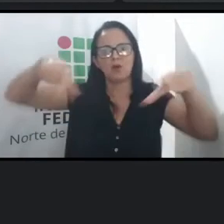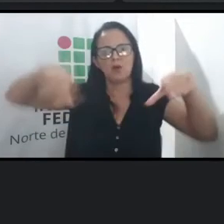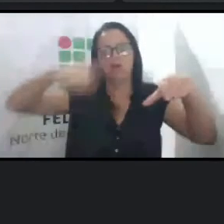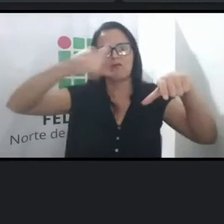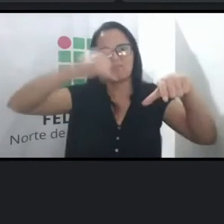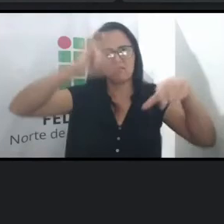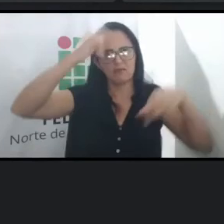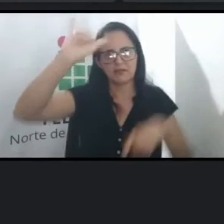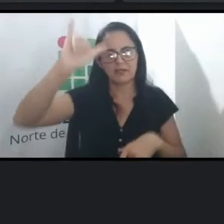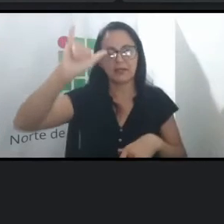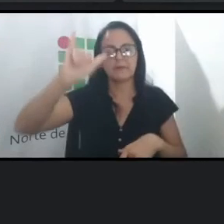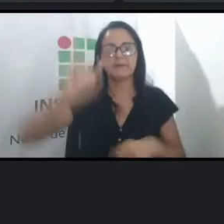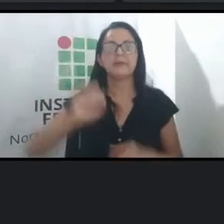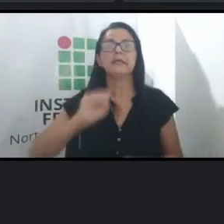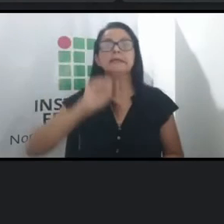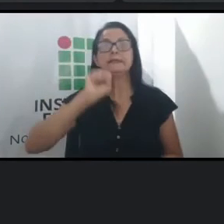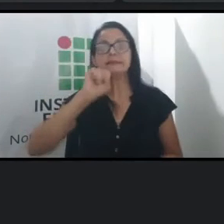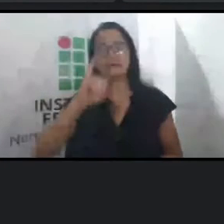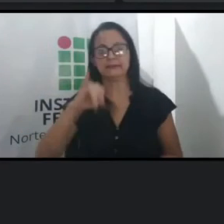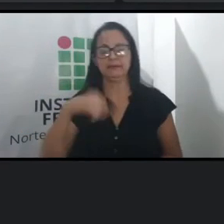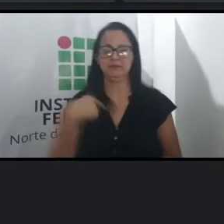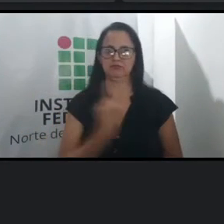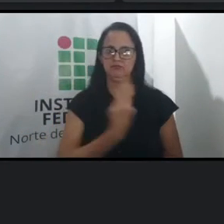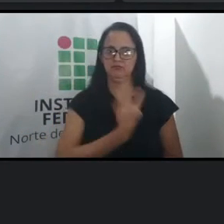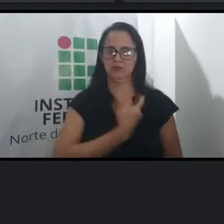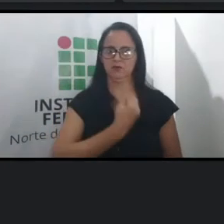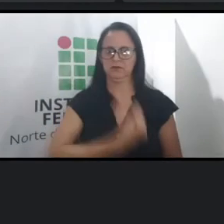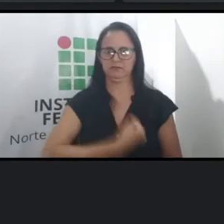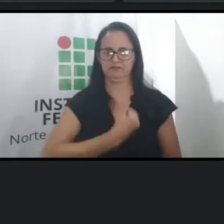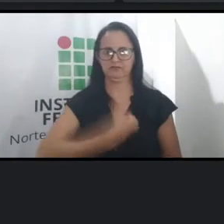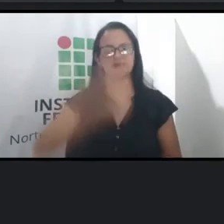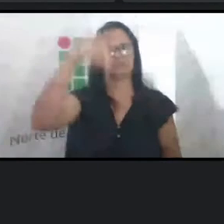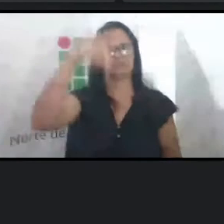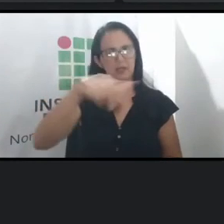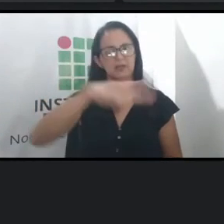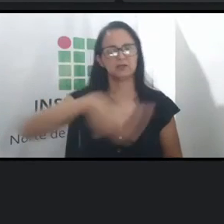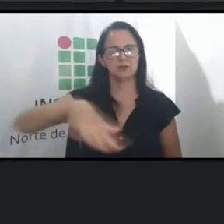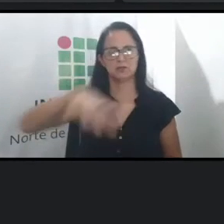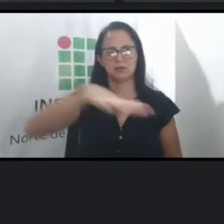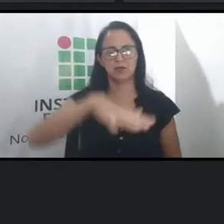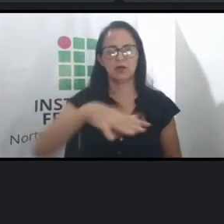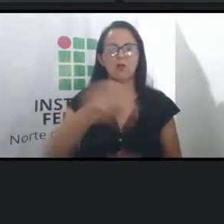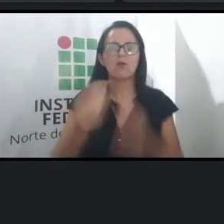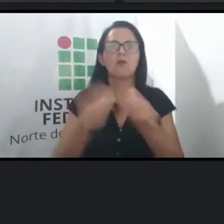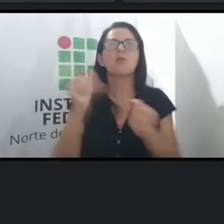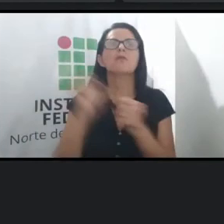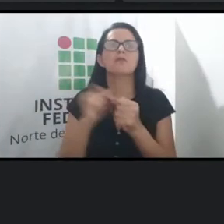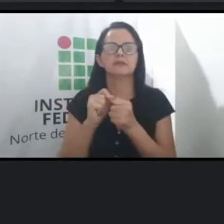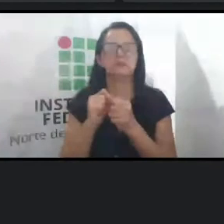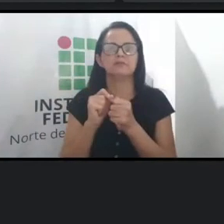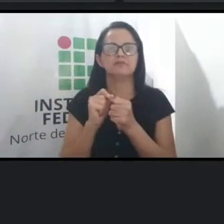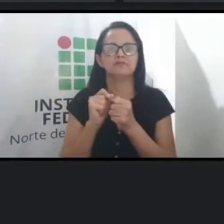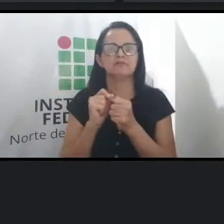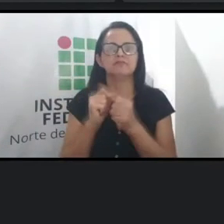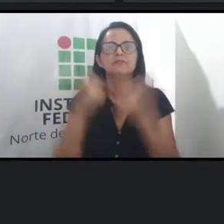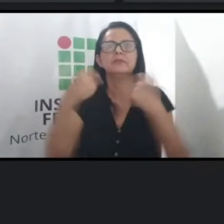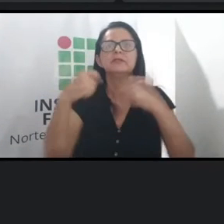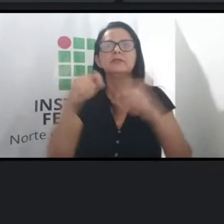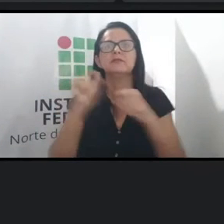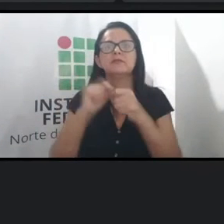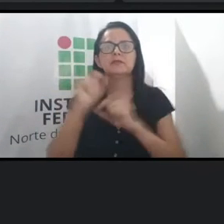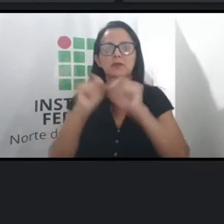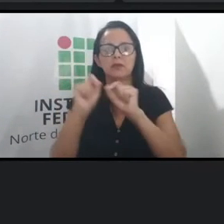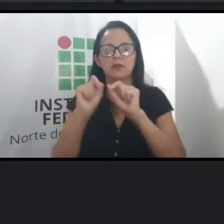local, não temos como sair, o que devemos fazer? Nesse caso, devemos agachar